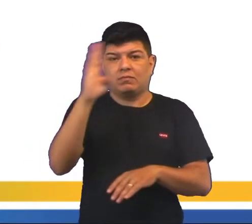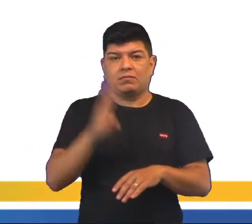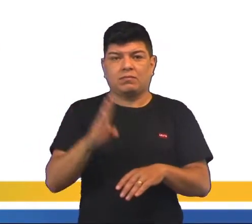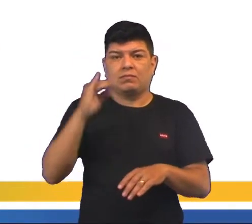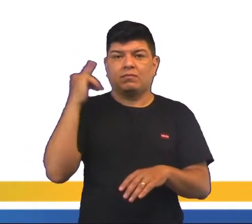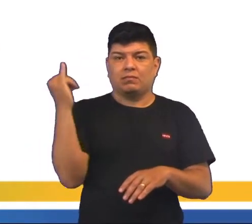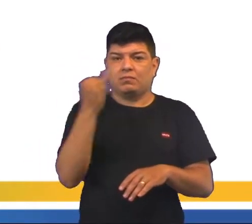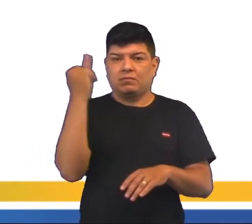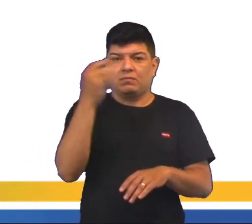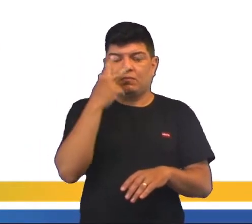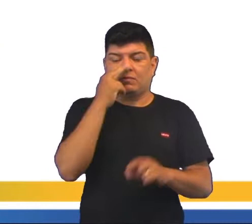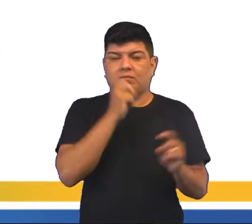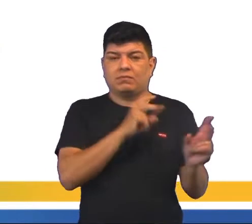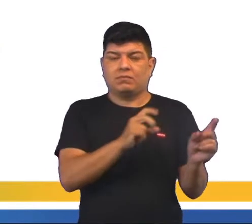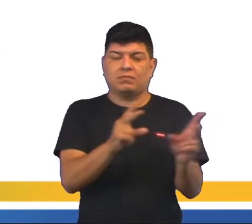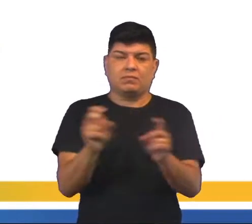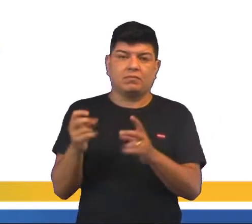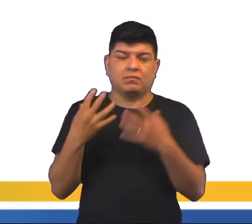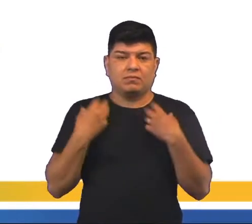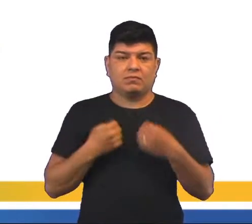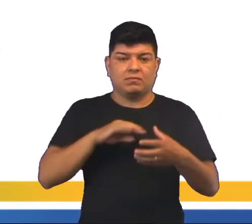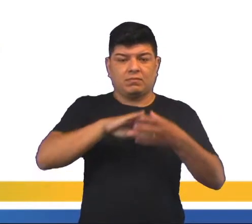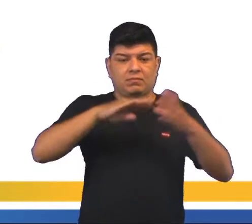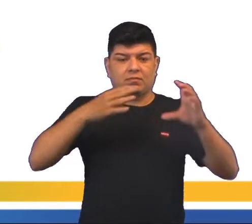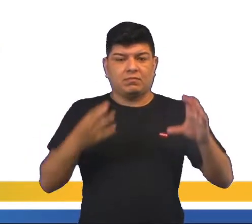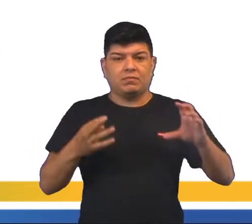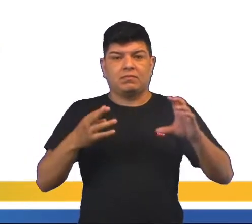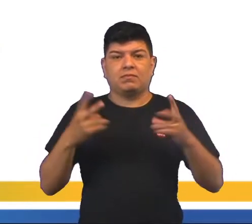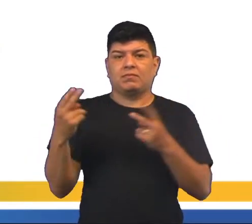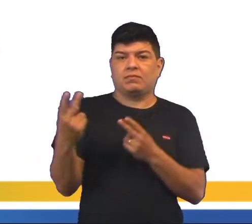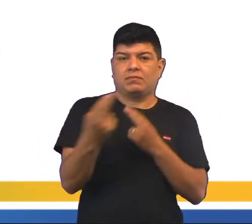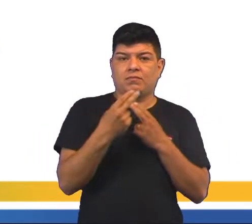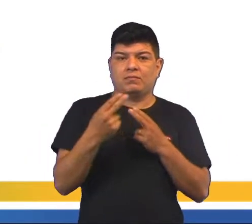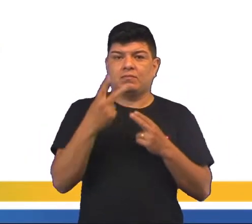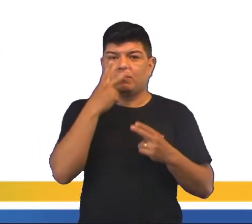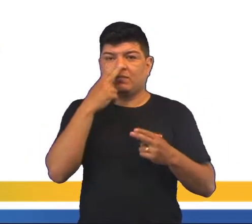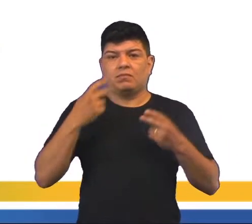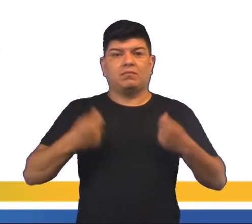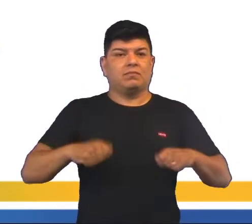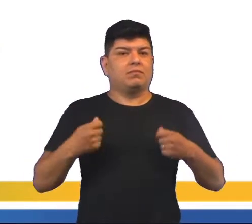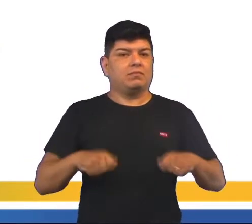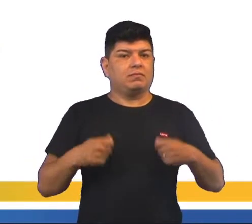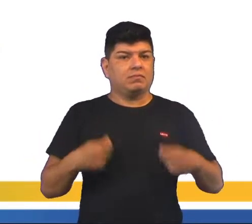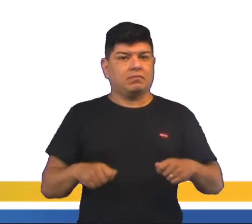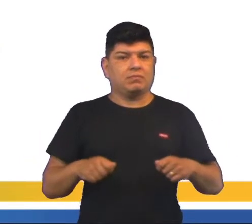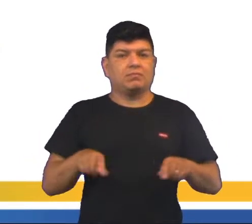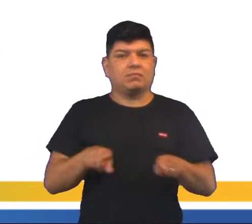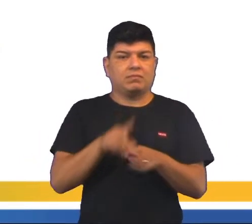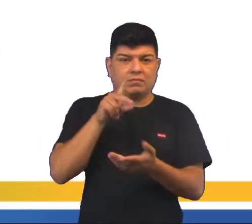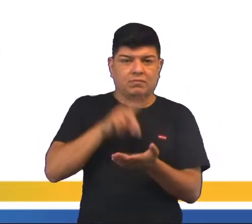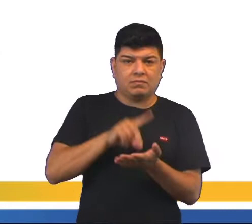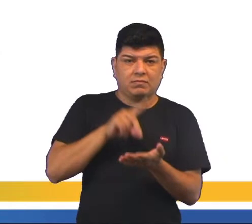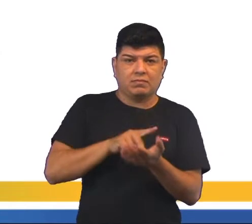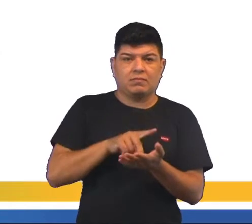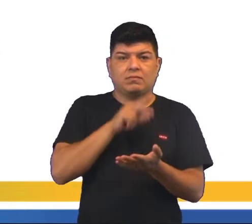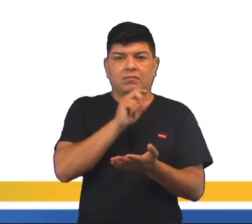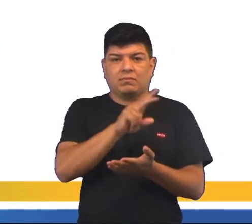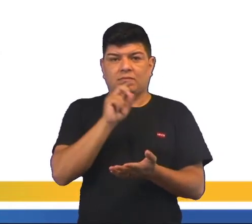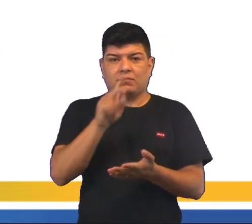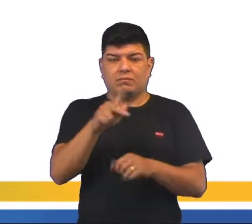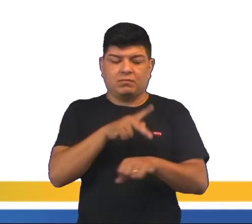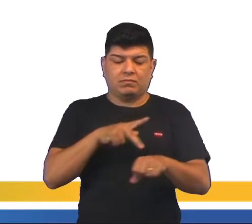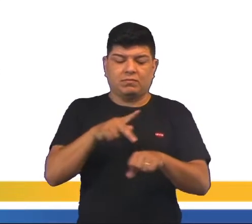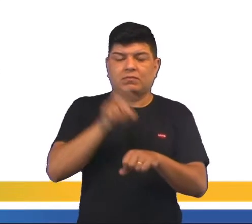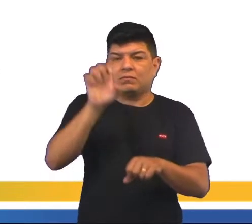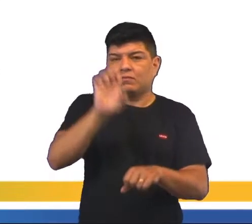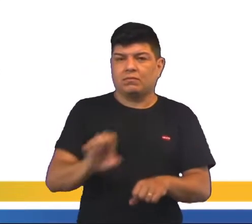importante considerar que o mercantilismo adotou características distintas de acordo com a necessidade e a realidade de cada país europeu.